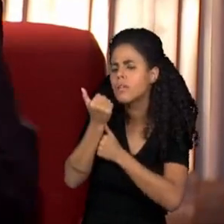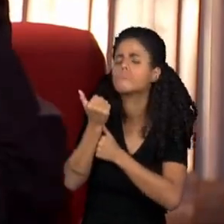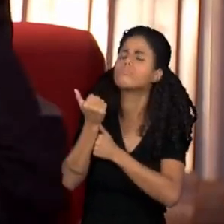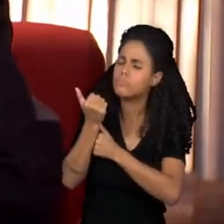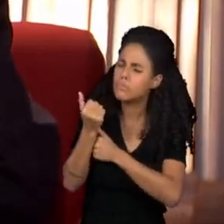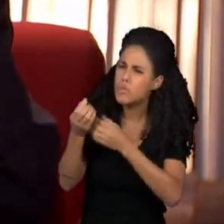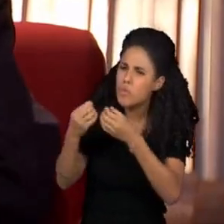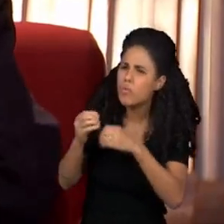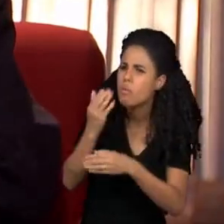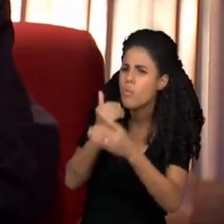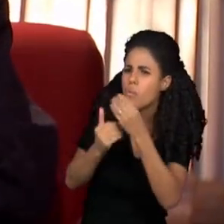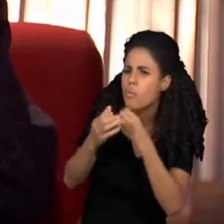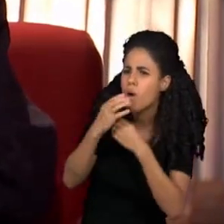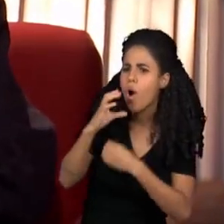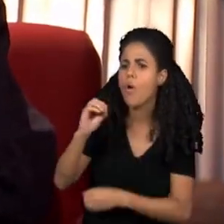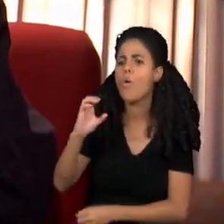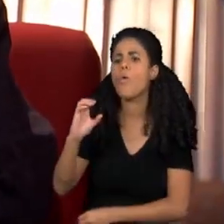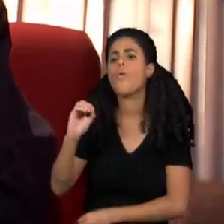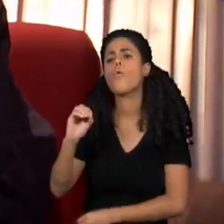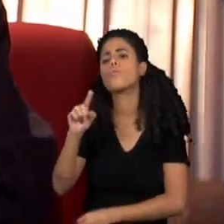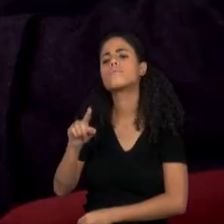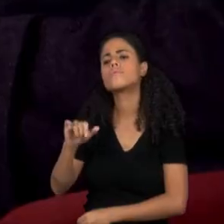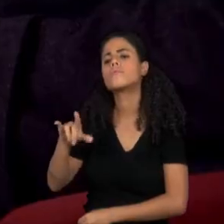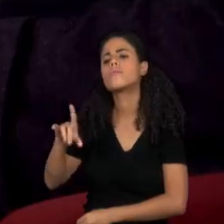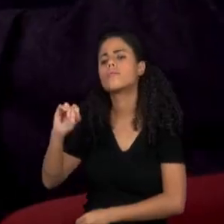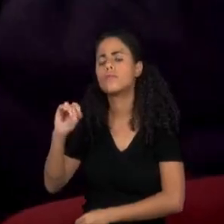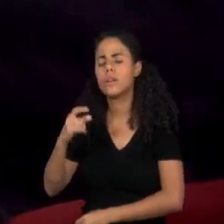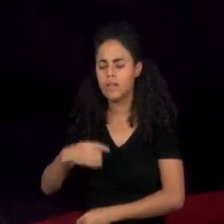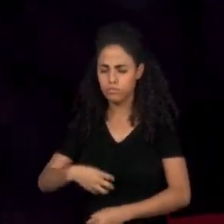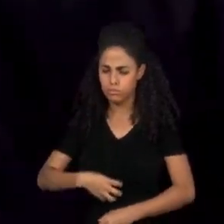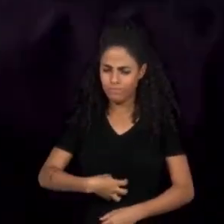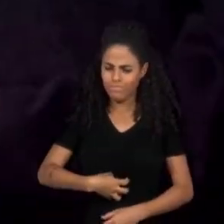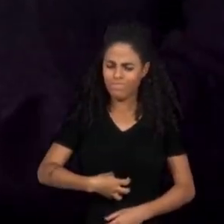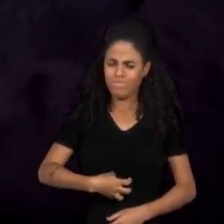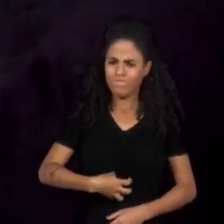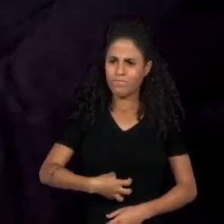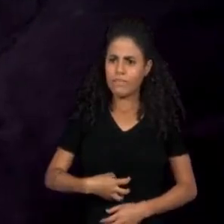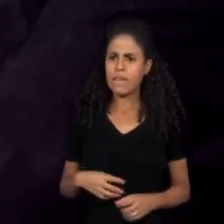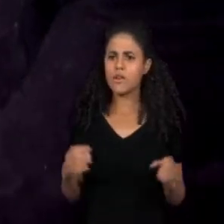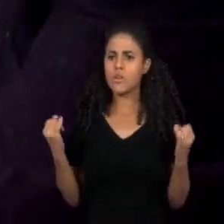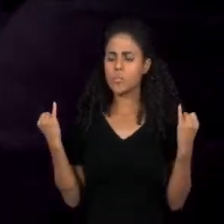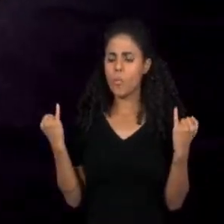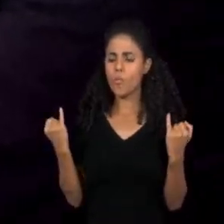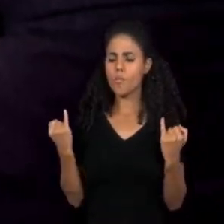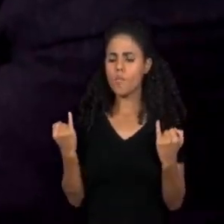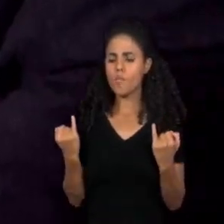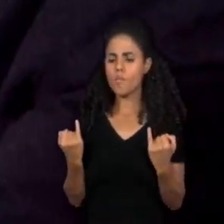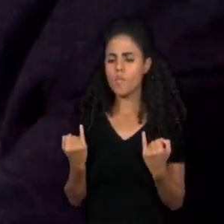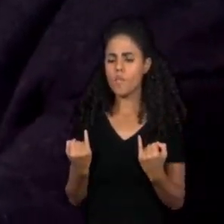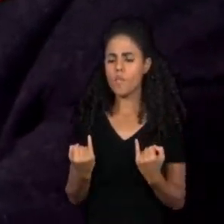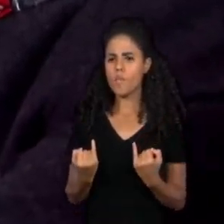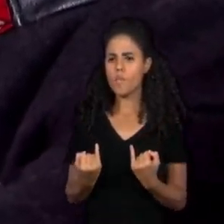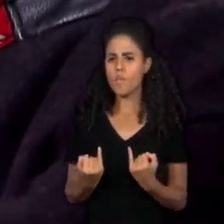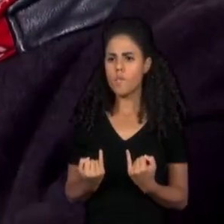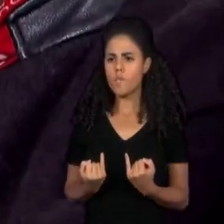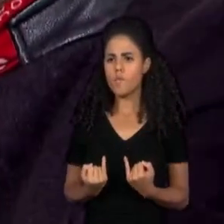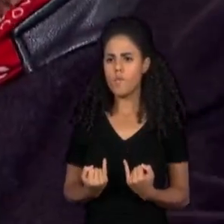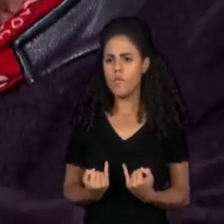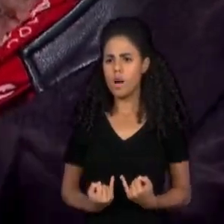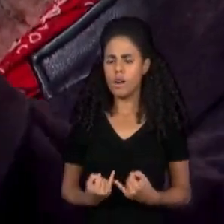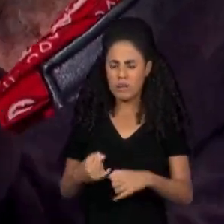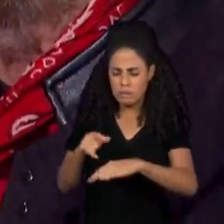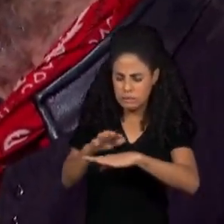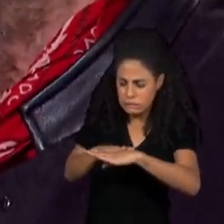o ovo cozido o ovo com gente passou o dia todo na minha barriga era assim eu comecei a emagrecer aparecer ácido úrico na